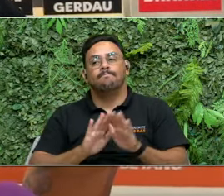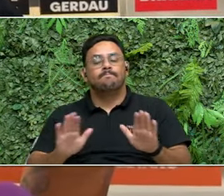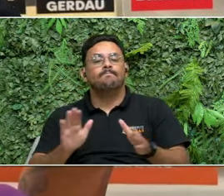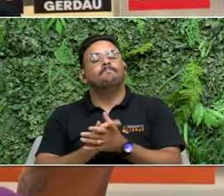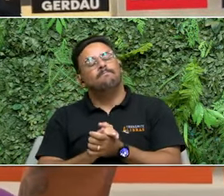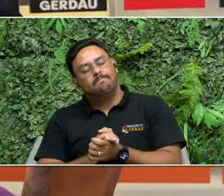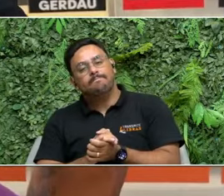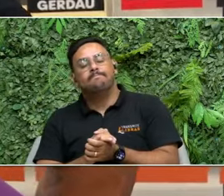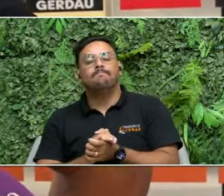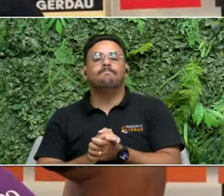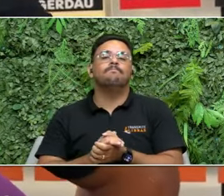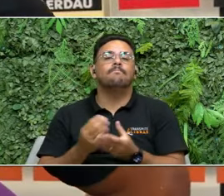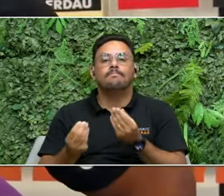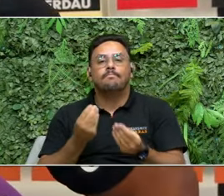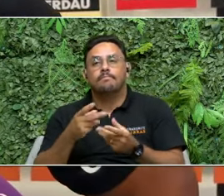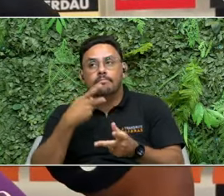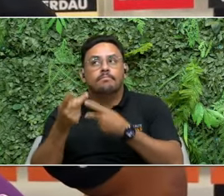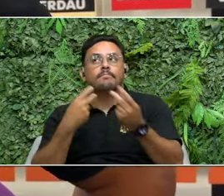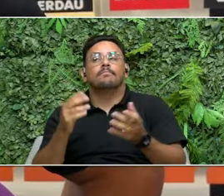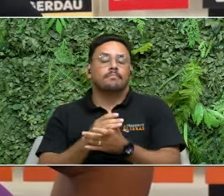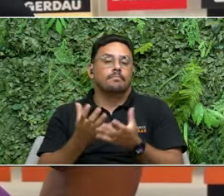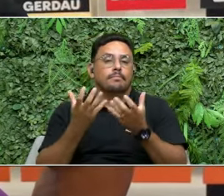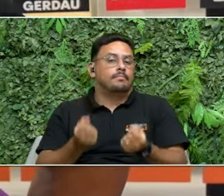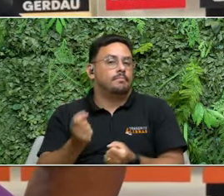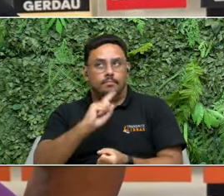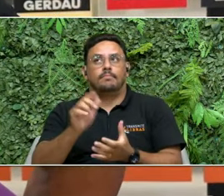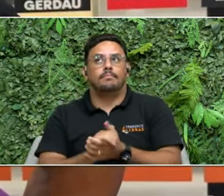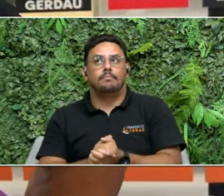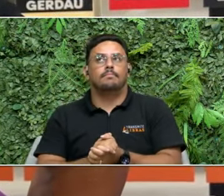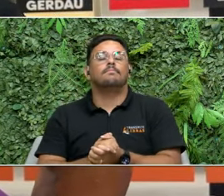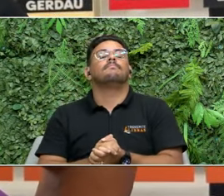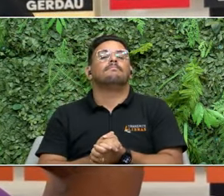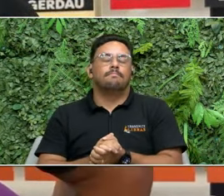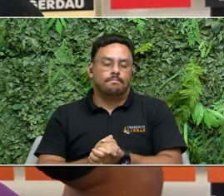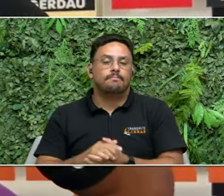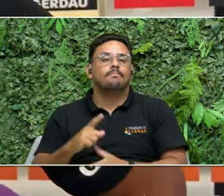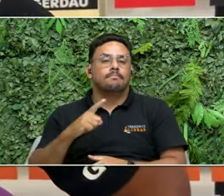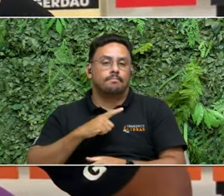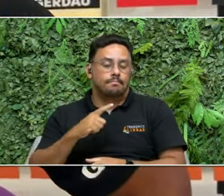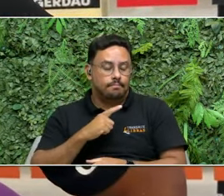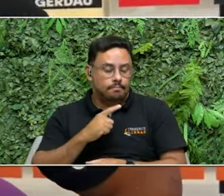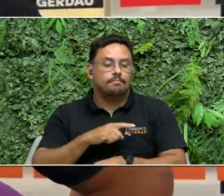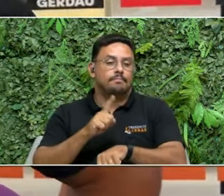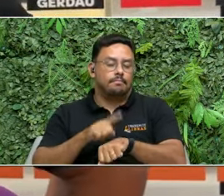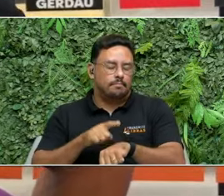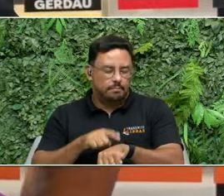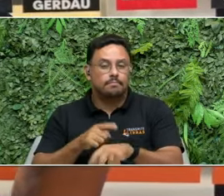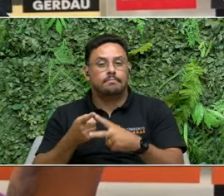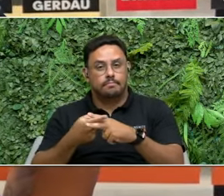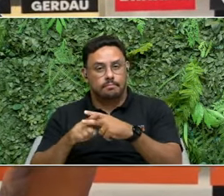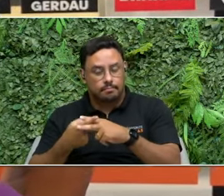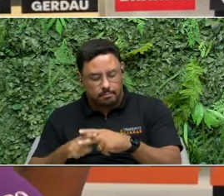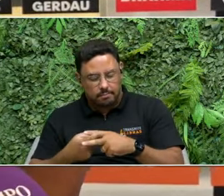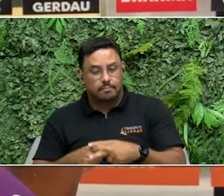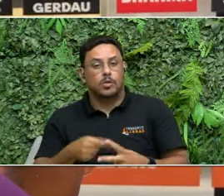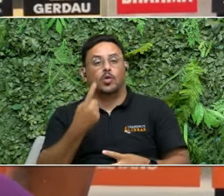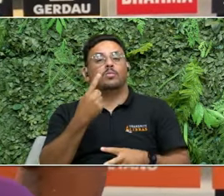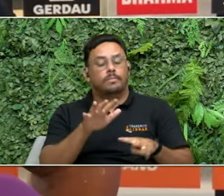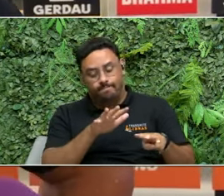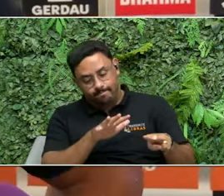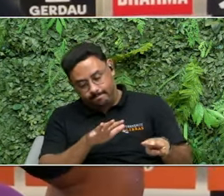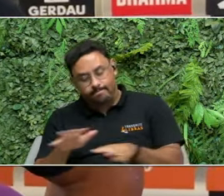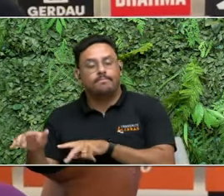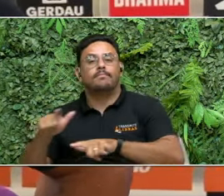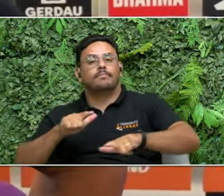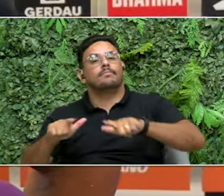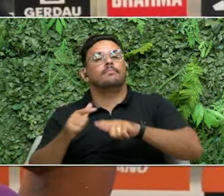é tipo assim não vou dizer que é aceitável mas assim temos tempo para corrigir foi apenas uma semana de trabalho uma semana de